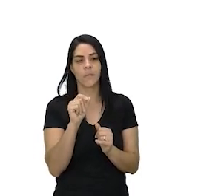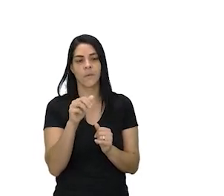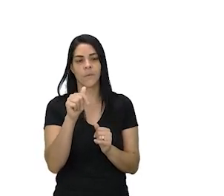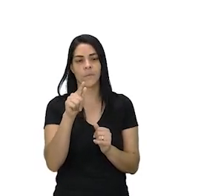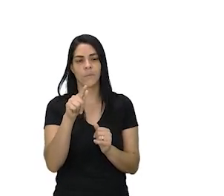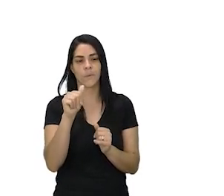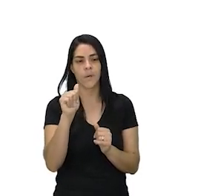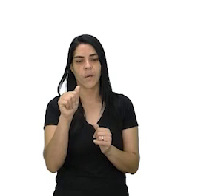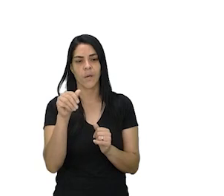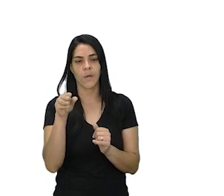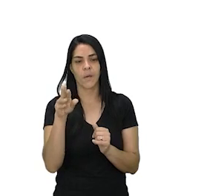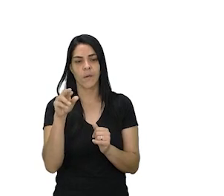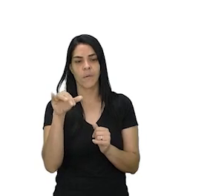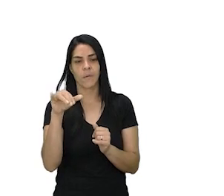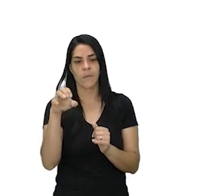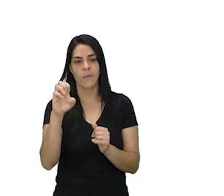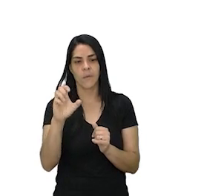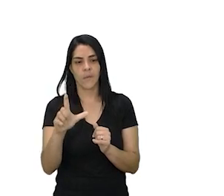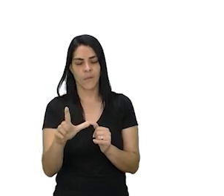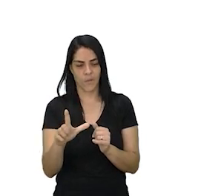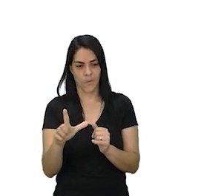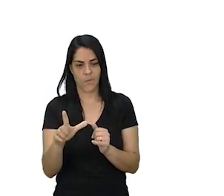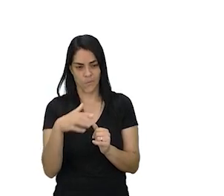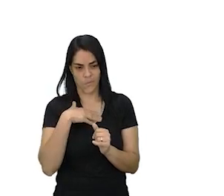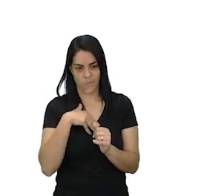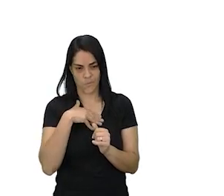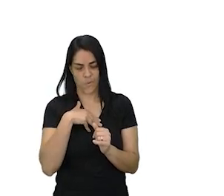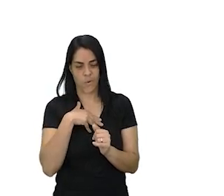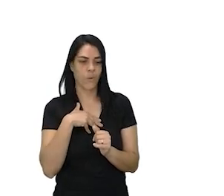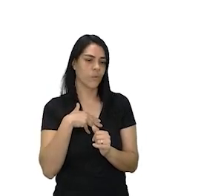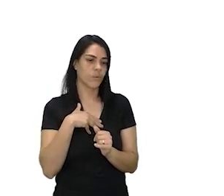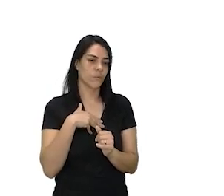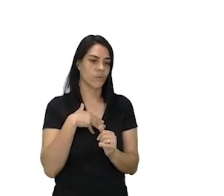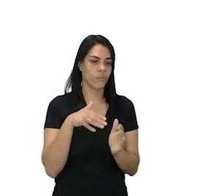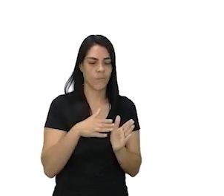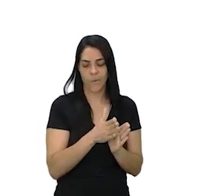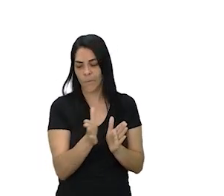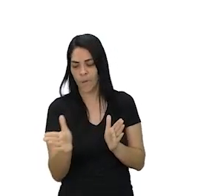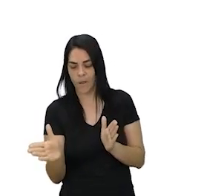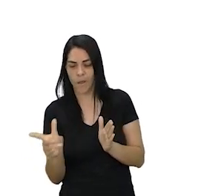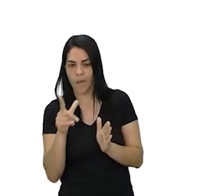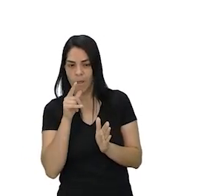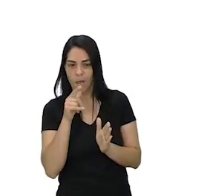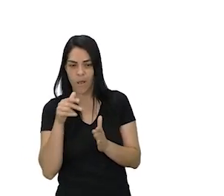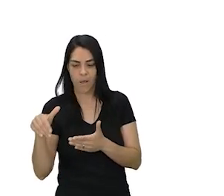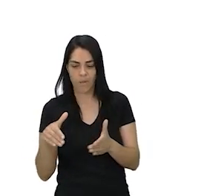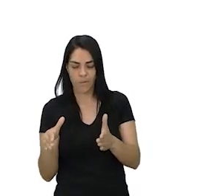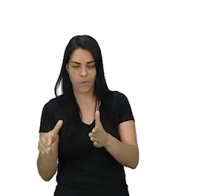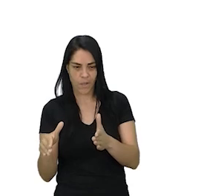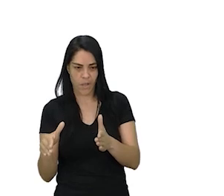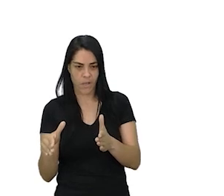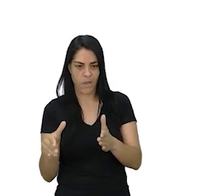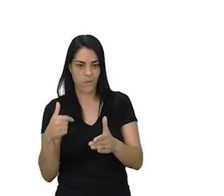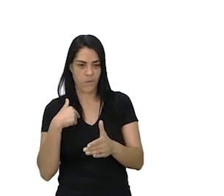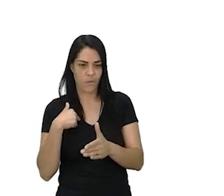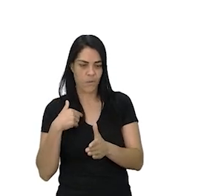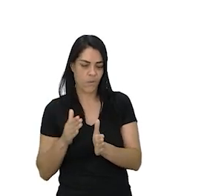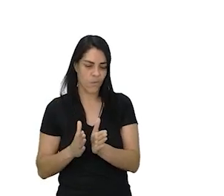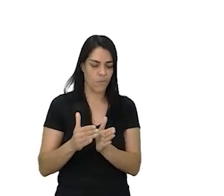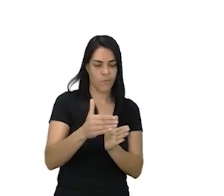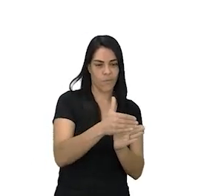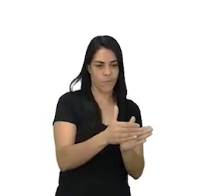gosta. Eu poderia, então, em vez de contornar o lago, eu poderia virar aqui completamente